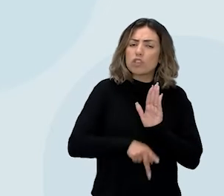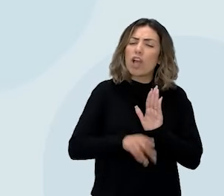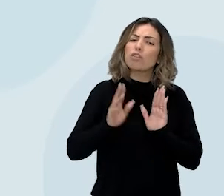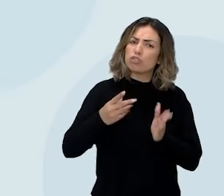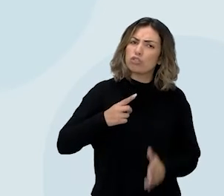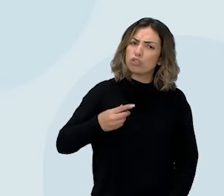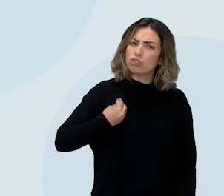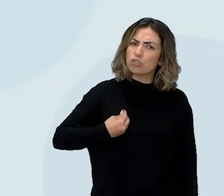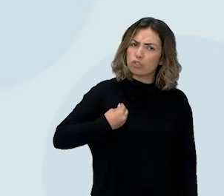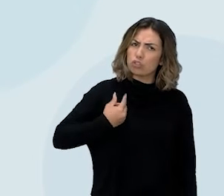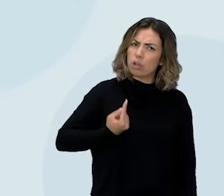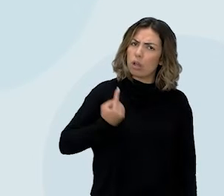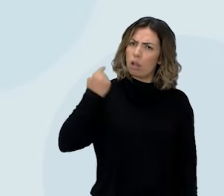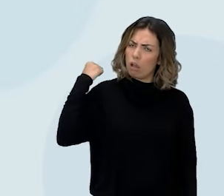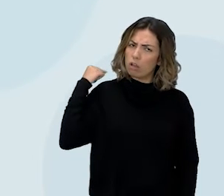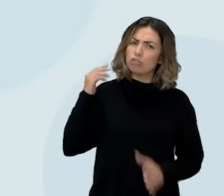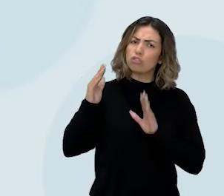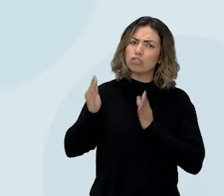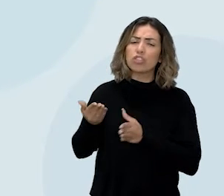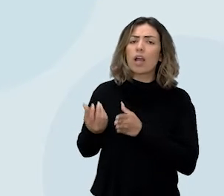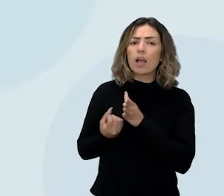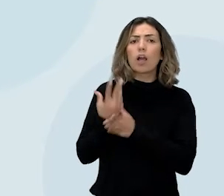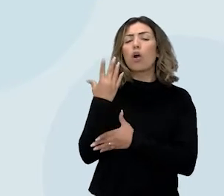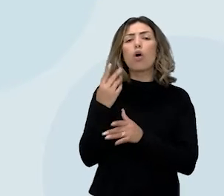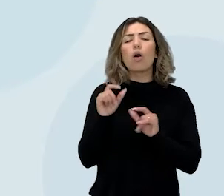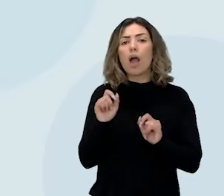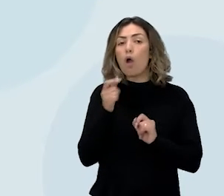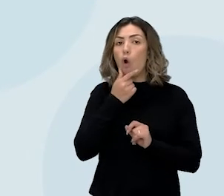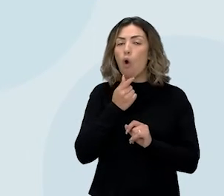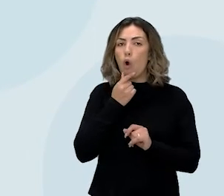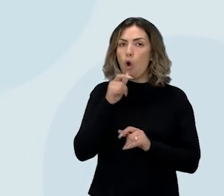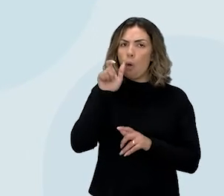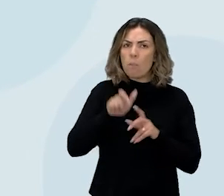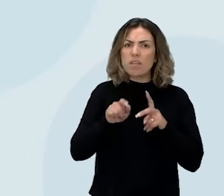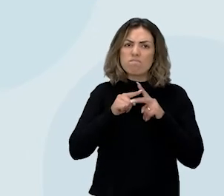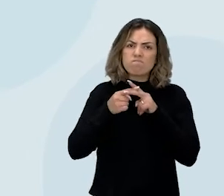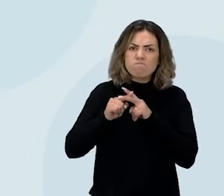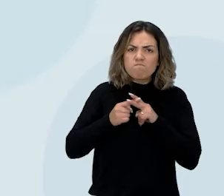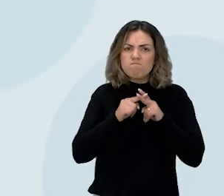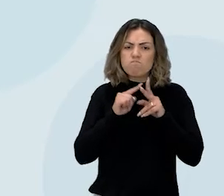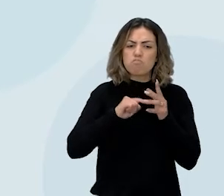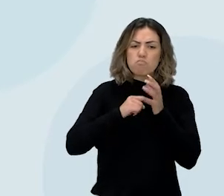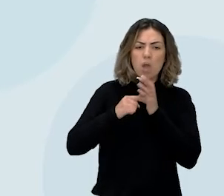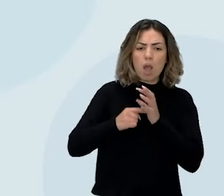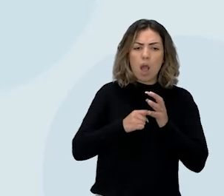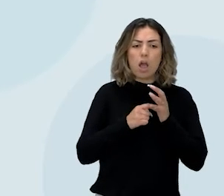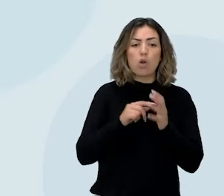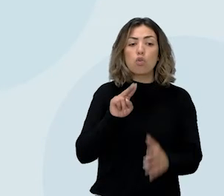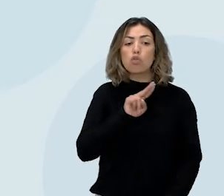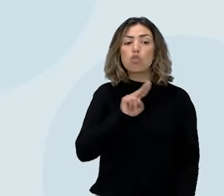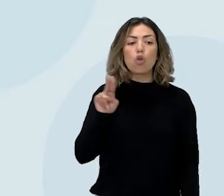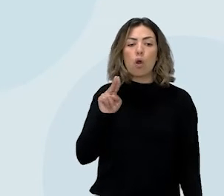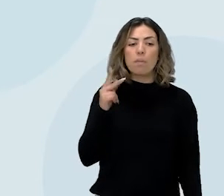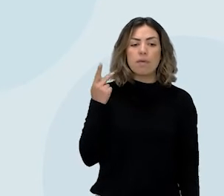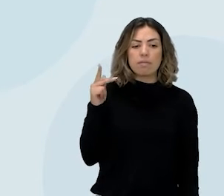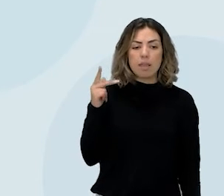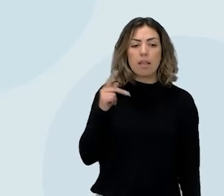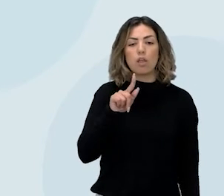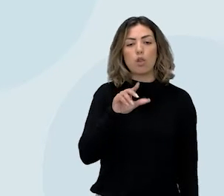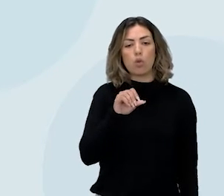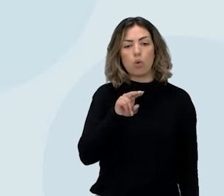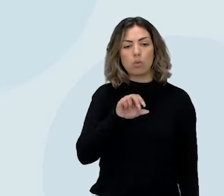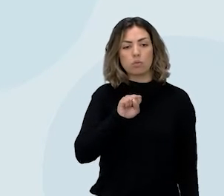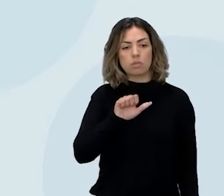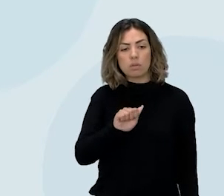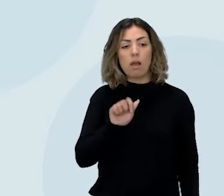existiu, criado por um mecânico chamado Moser, né? Ele criou uma proposta de viabilizar a